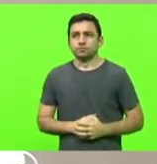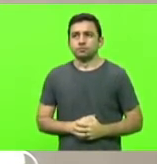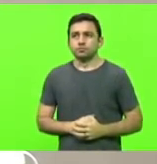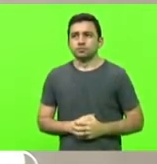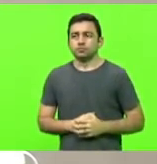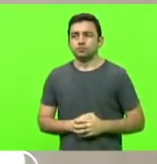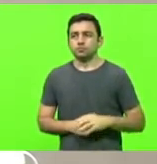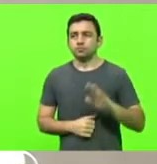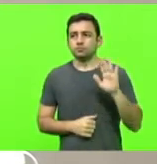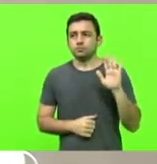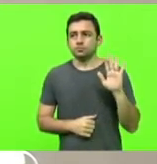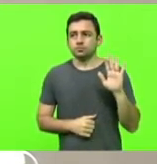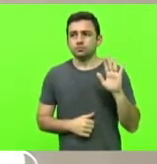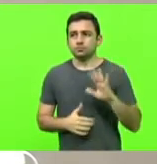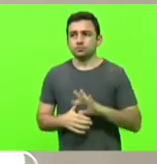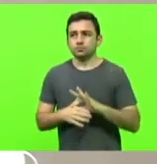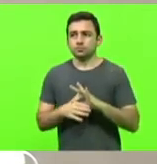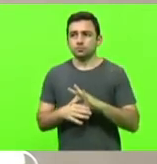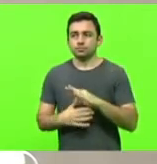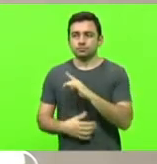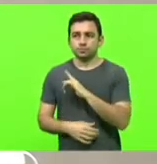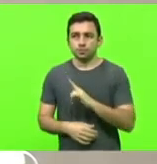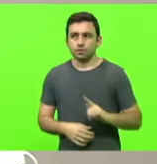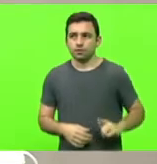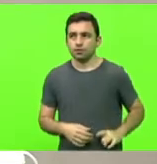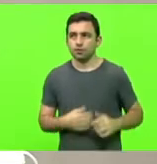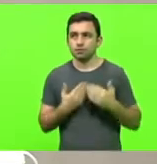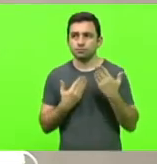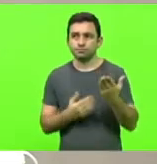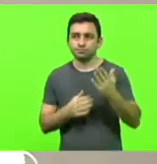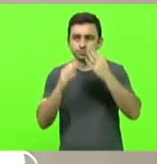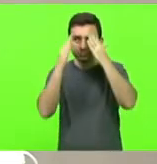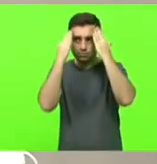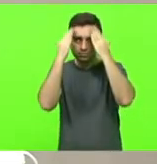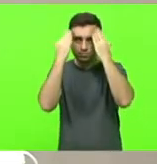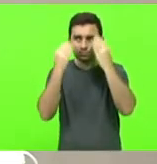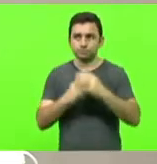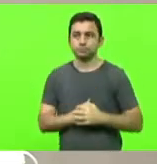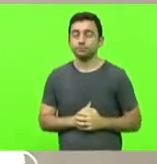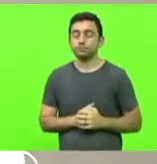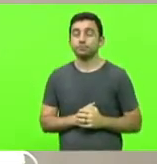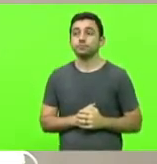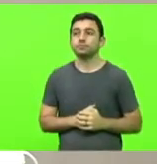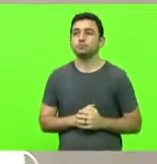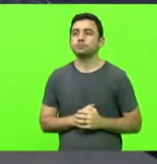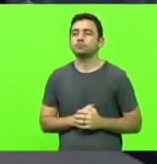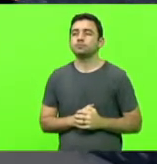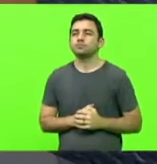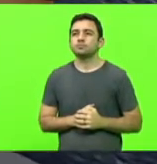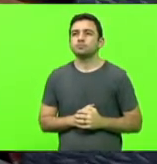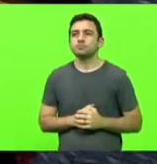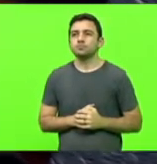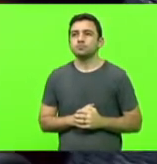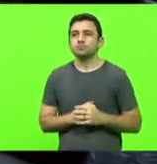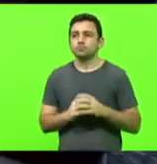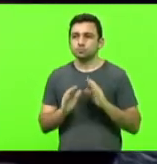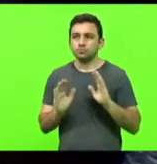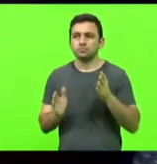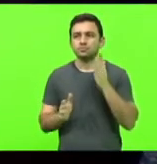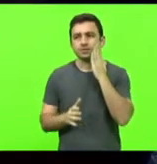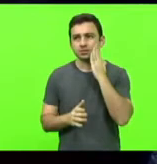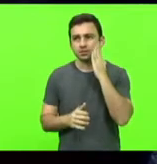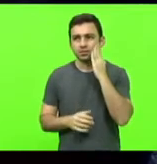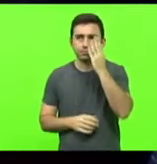com a palavra o líder do governo, deputado José Milton Schaefer. Presidente, quem já passou por uma prefeitura ou